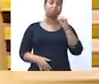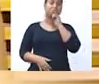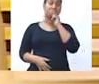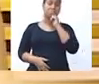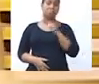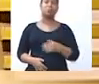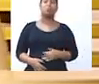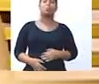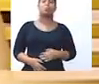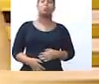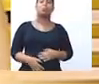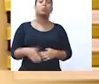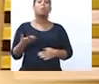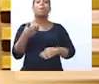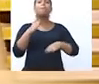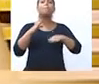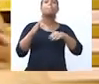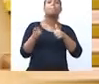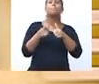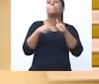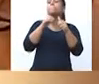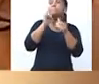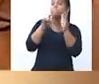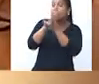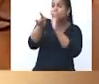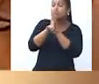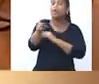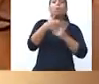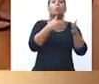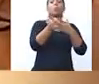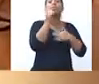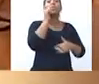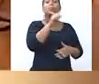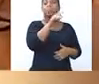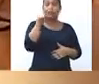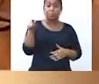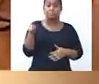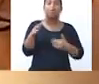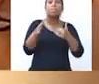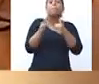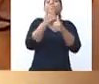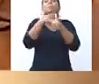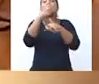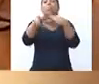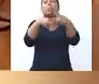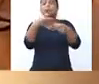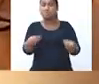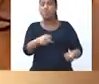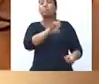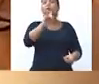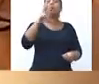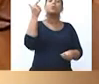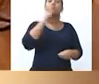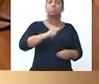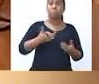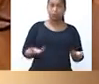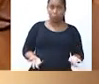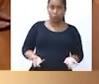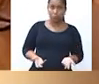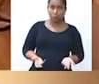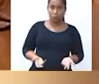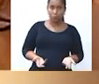exemplo, qual foi o primeiro, se eu perguntar aqui para qualquer uma das meninas presentes, qual foi o primeiro presente que cada uma de nós